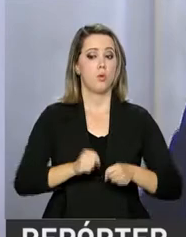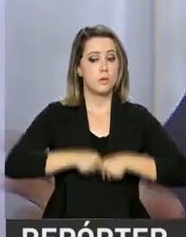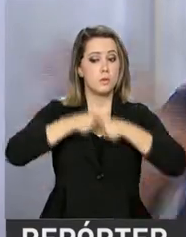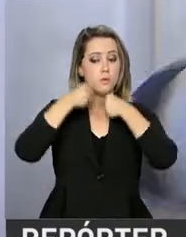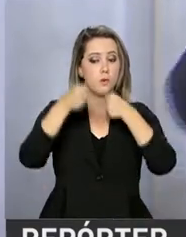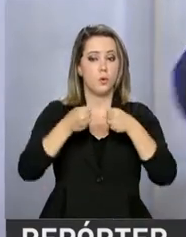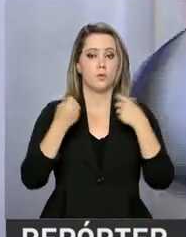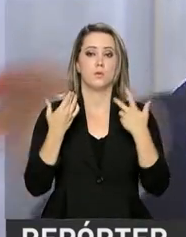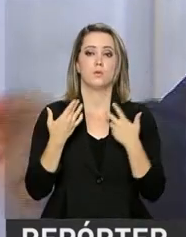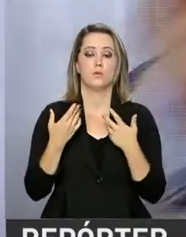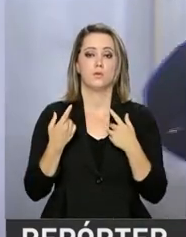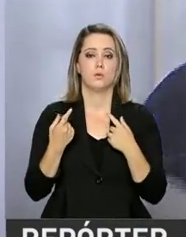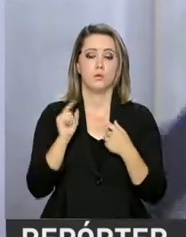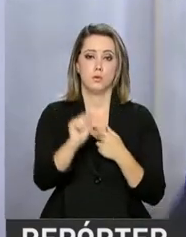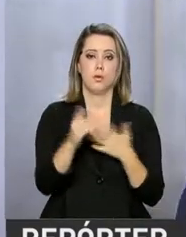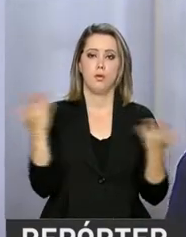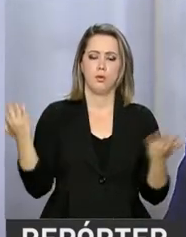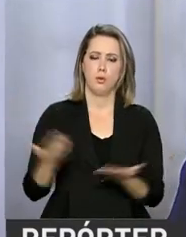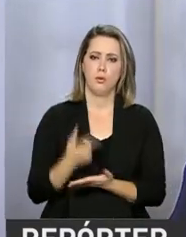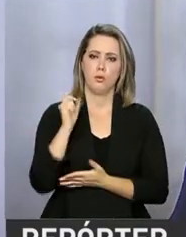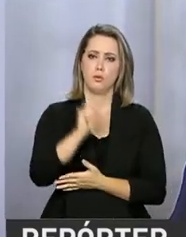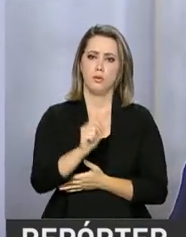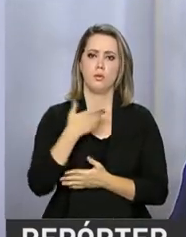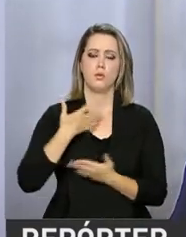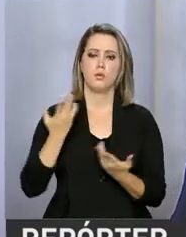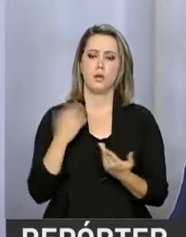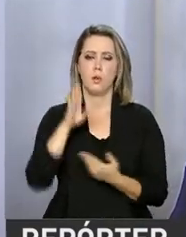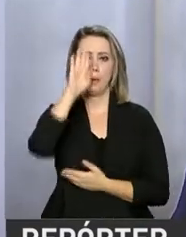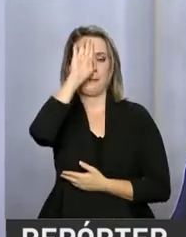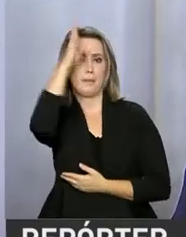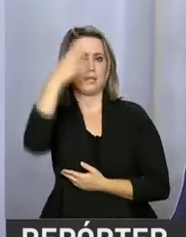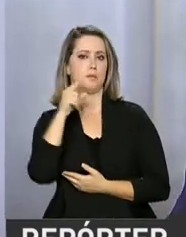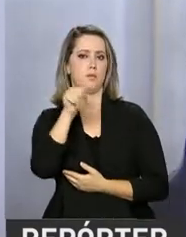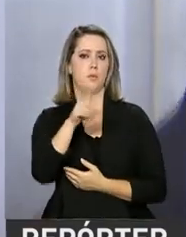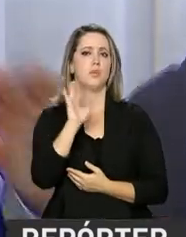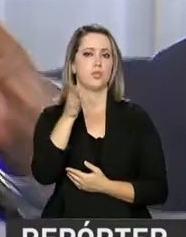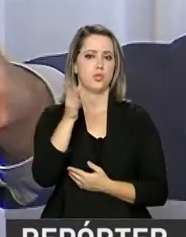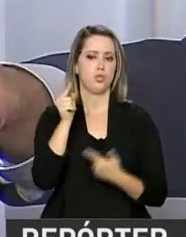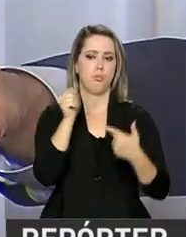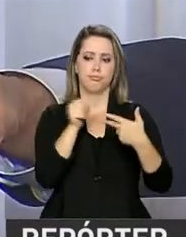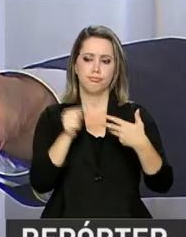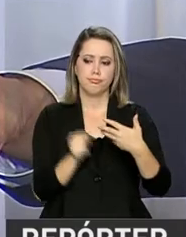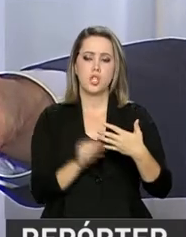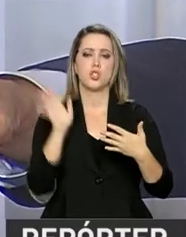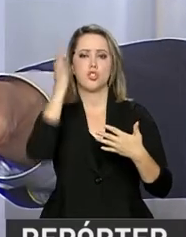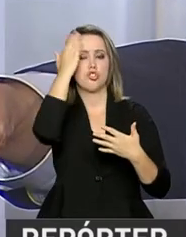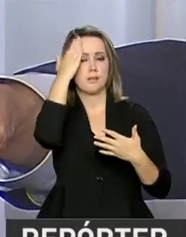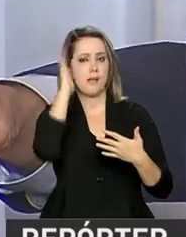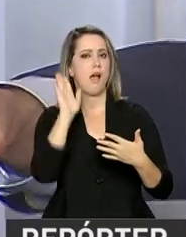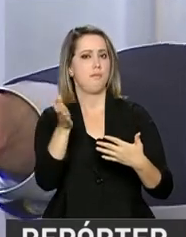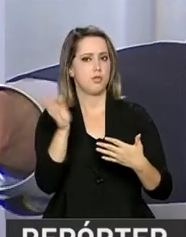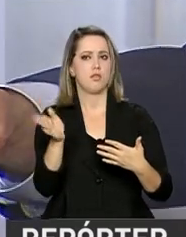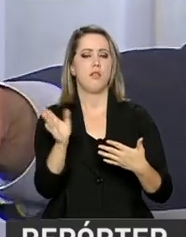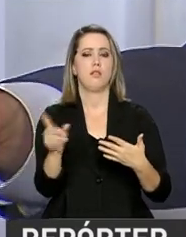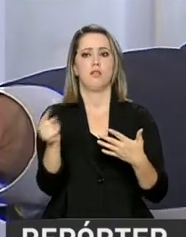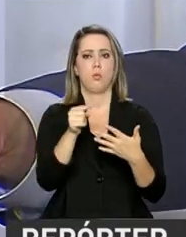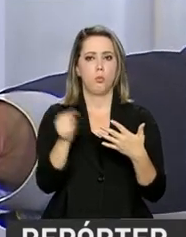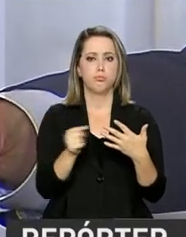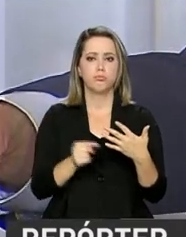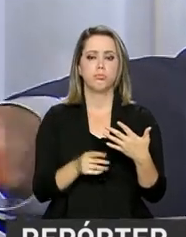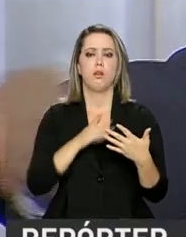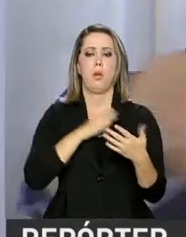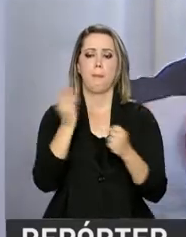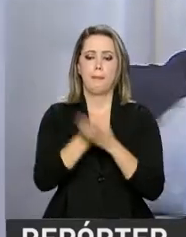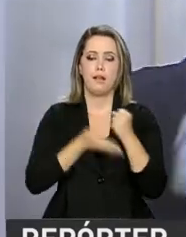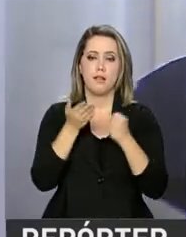e isso agora está definida já o o obá a base do